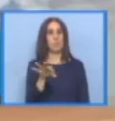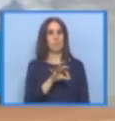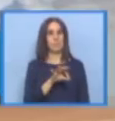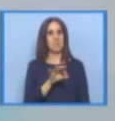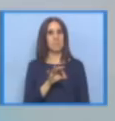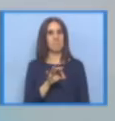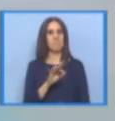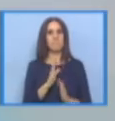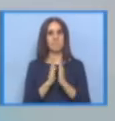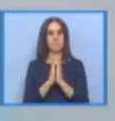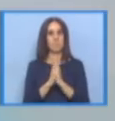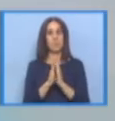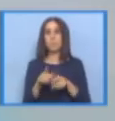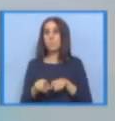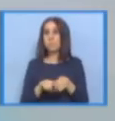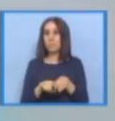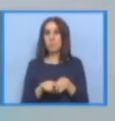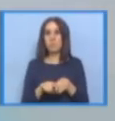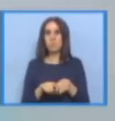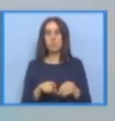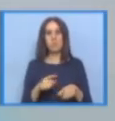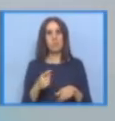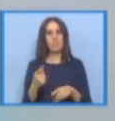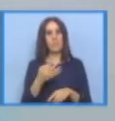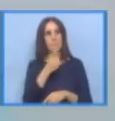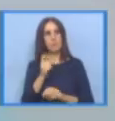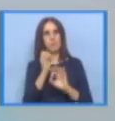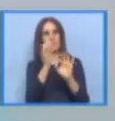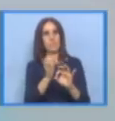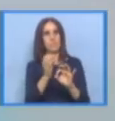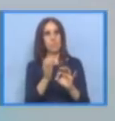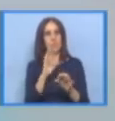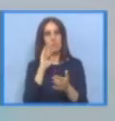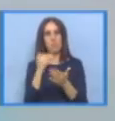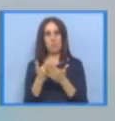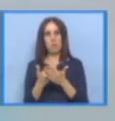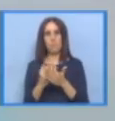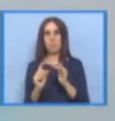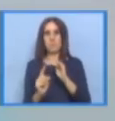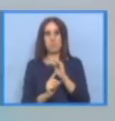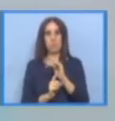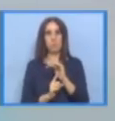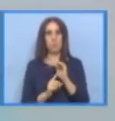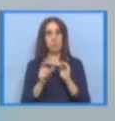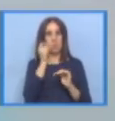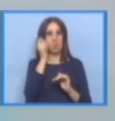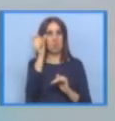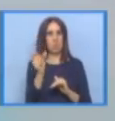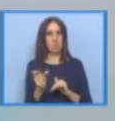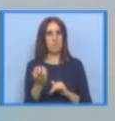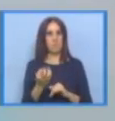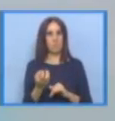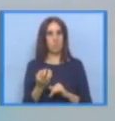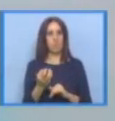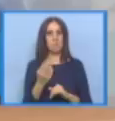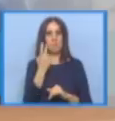opções religiosas, políticas em favor da paz, valeu-lhe o exílio, não é? Ele acaba por terminar a